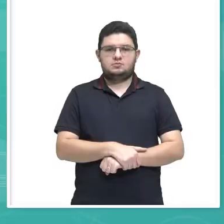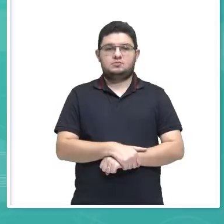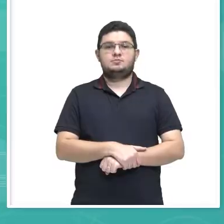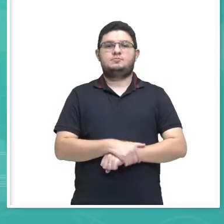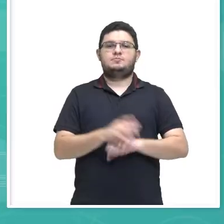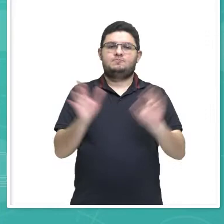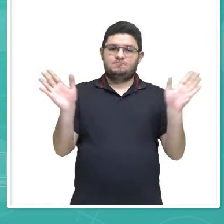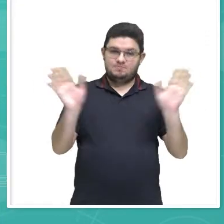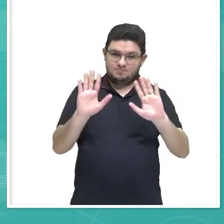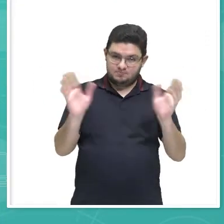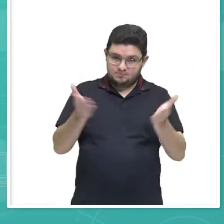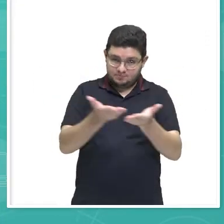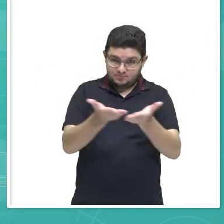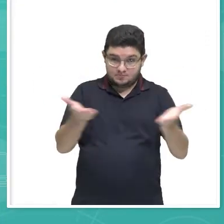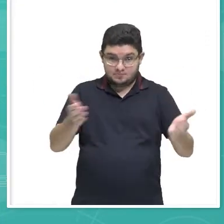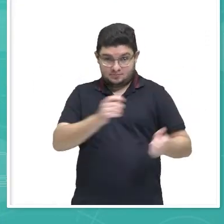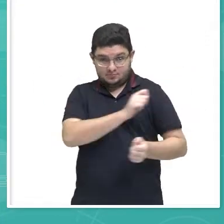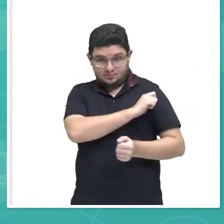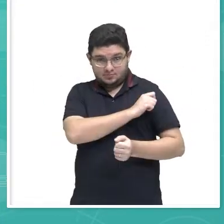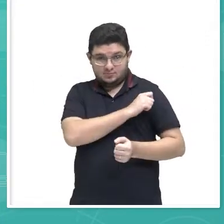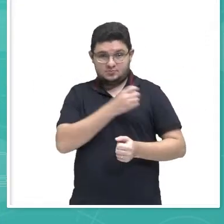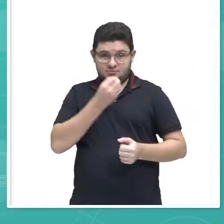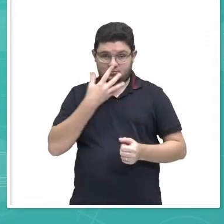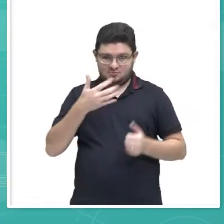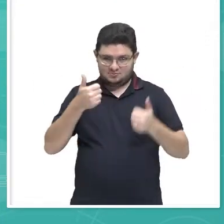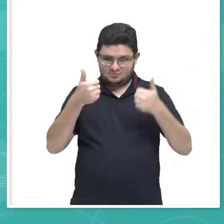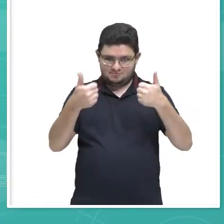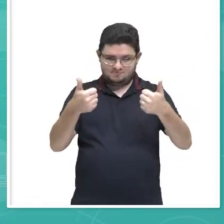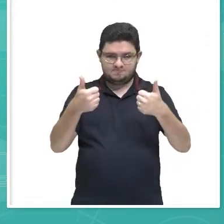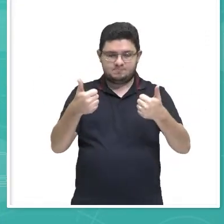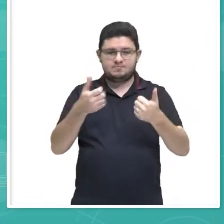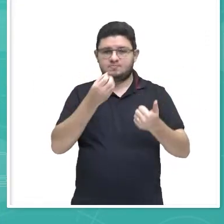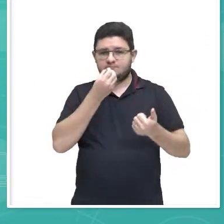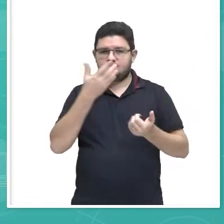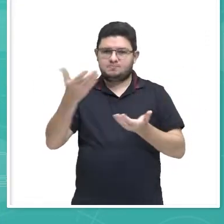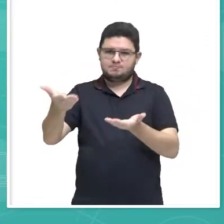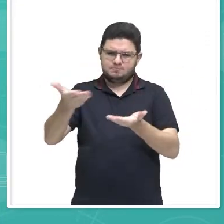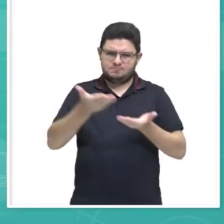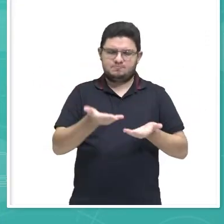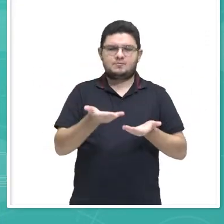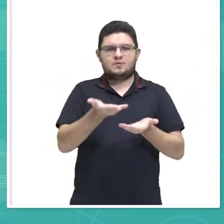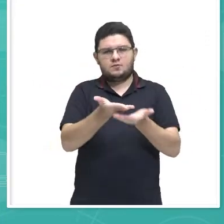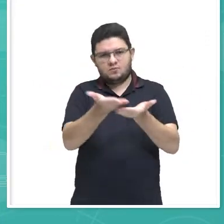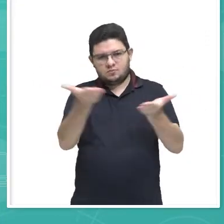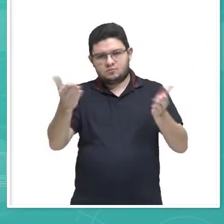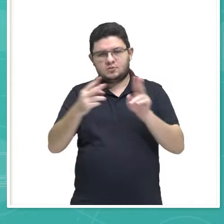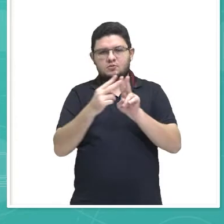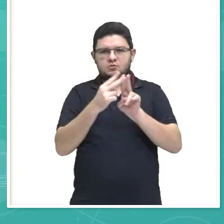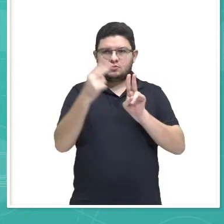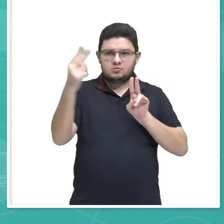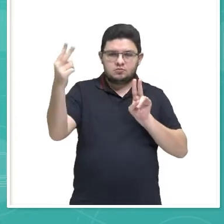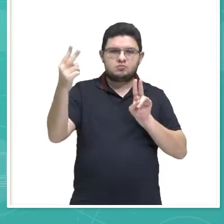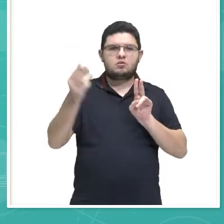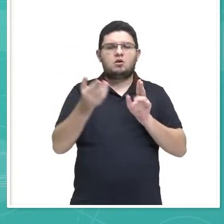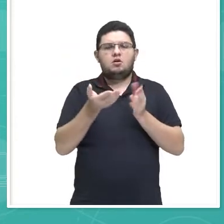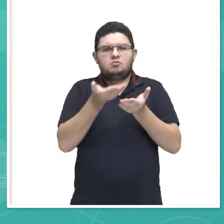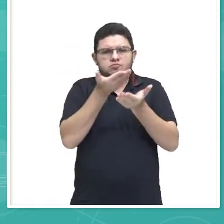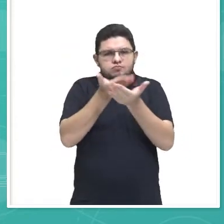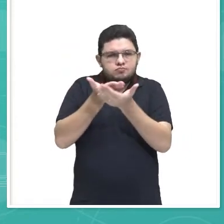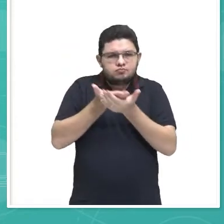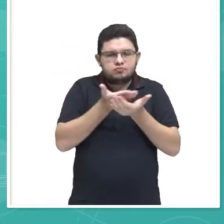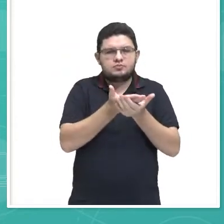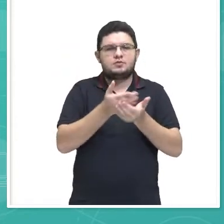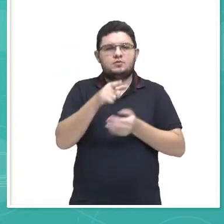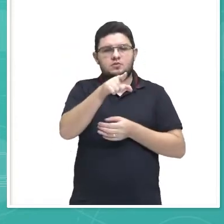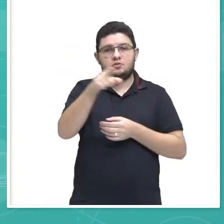Olá, alunos, tudo bem com vocês? Sejam bem-vindos todos vocês do Aula em Casa que estão nos assistindo aí pelo aplicativo, pela